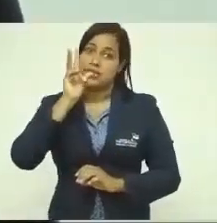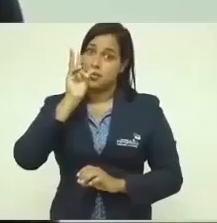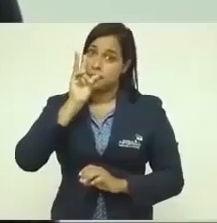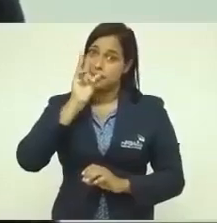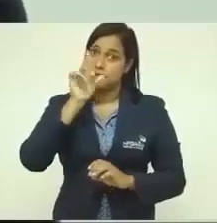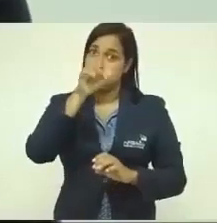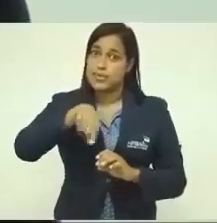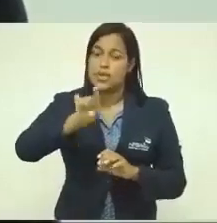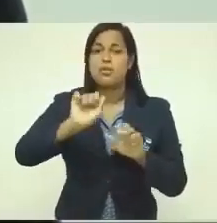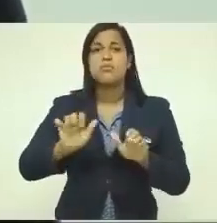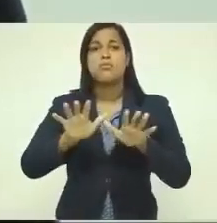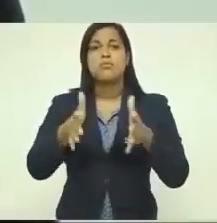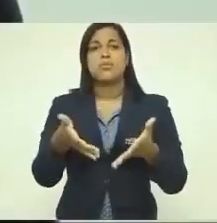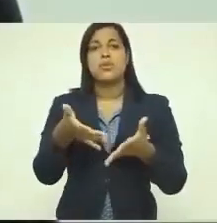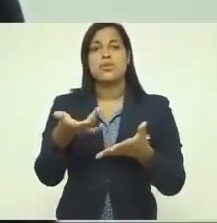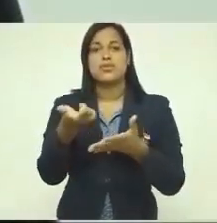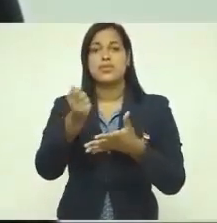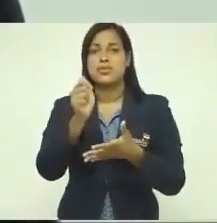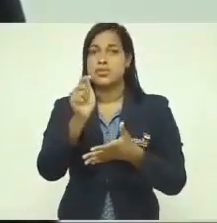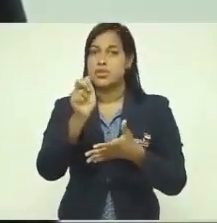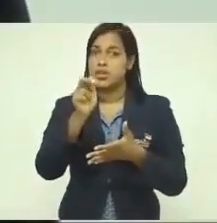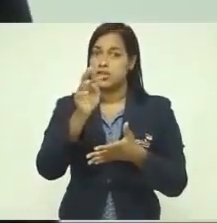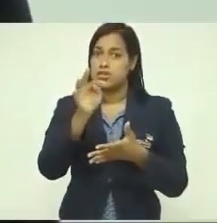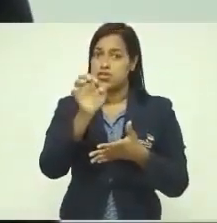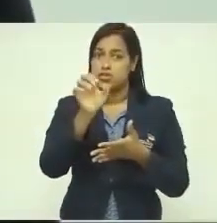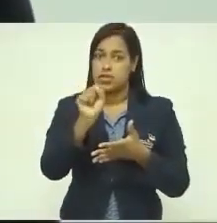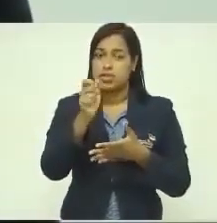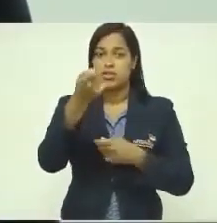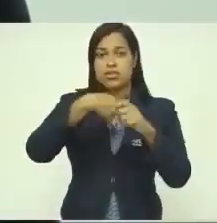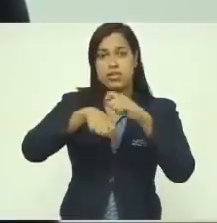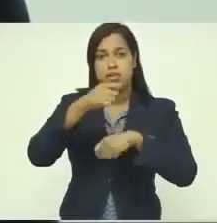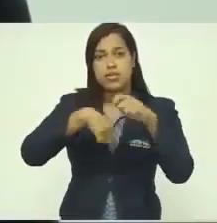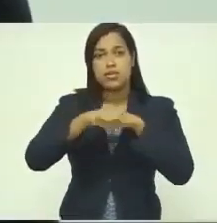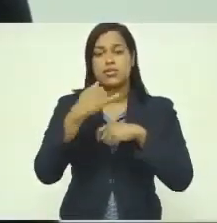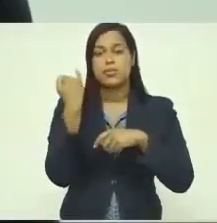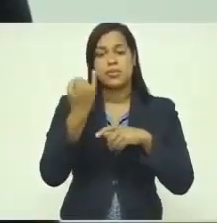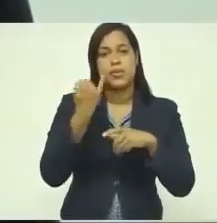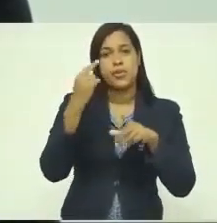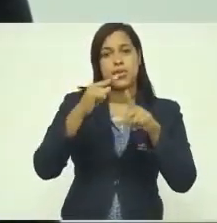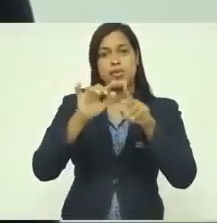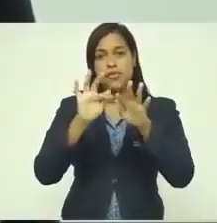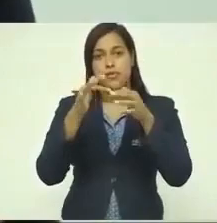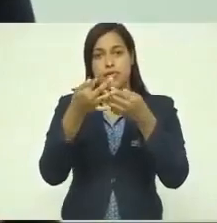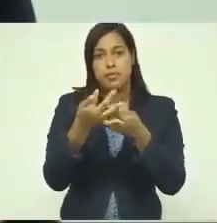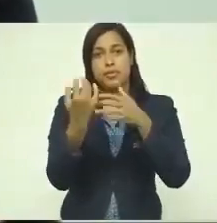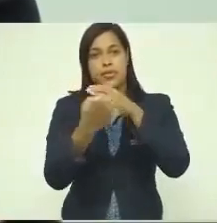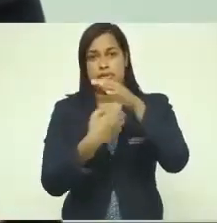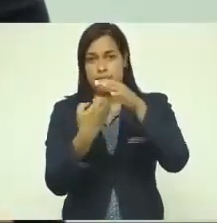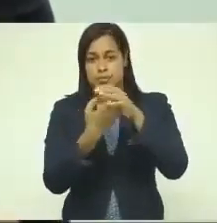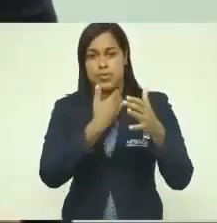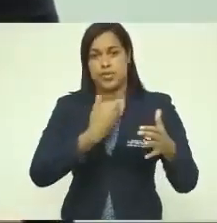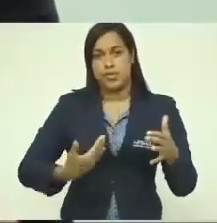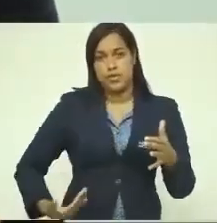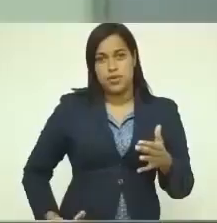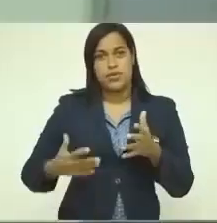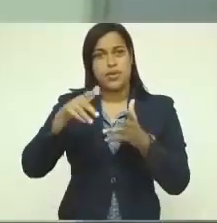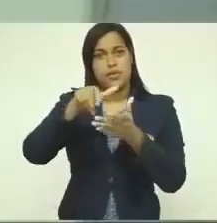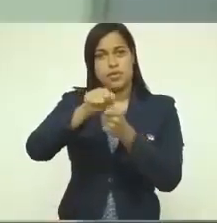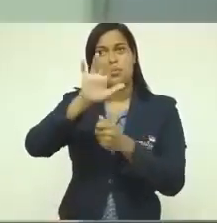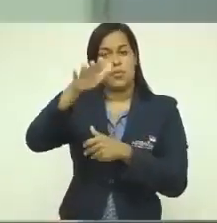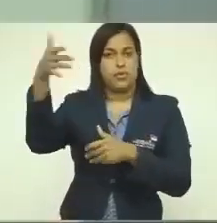quais são os agentes econômicos fundamentais de uma economia? Famílias, empresas, governos e resto do